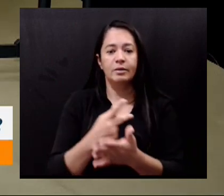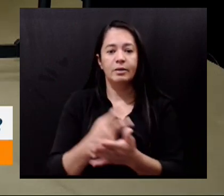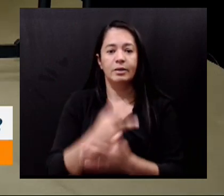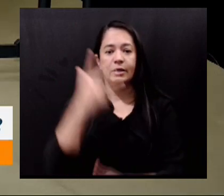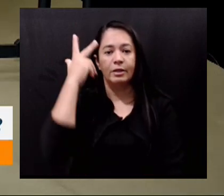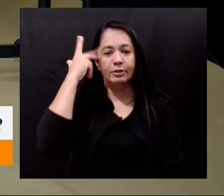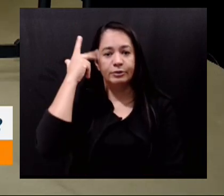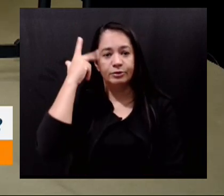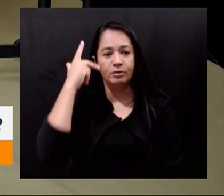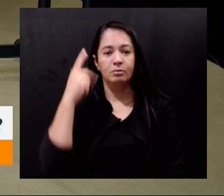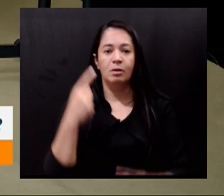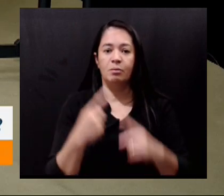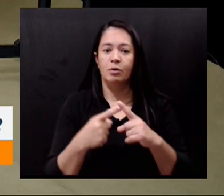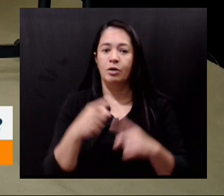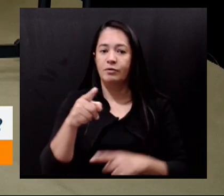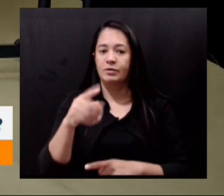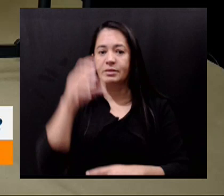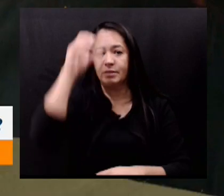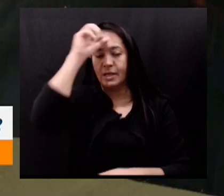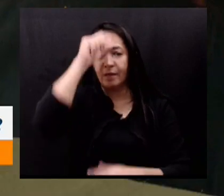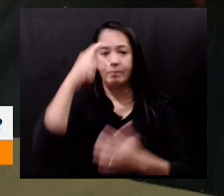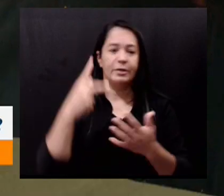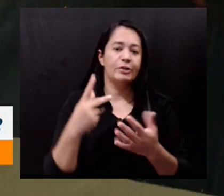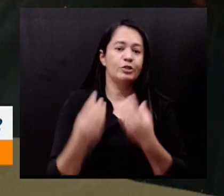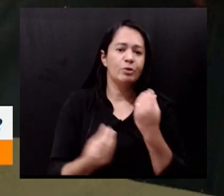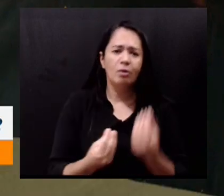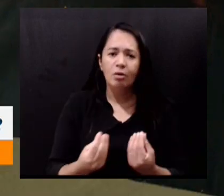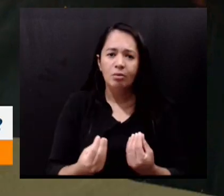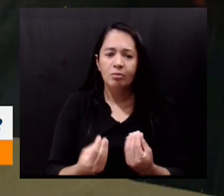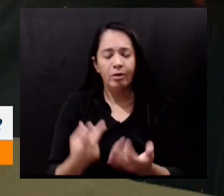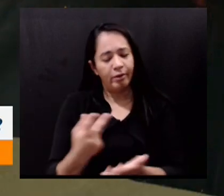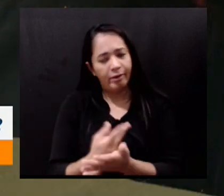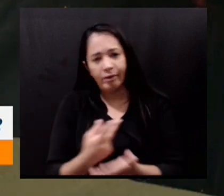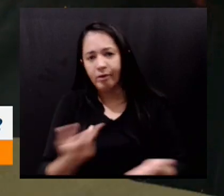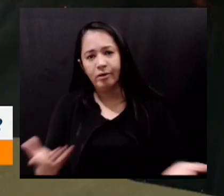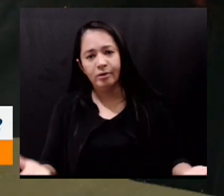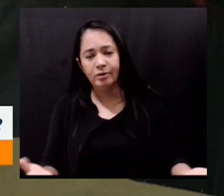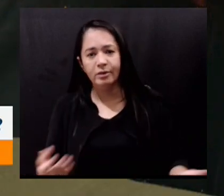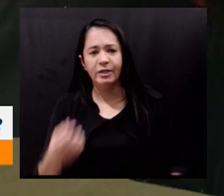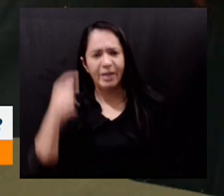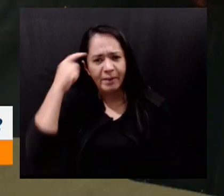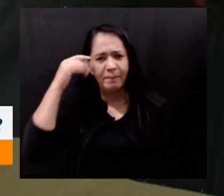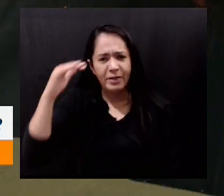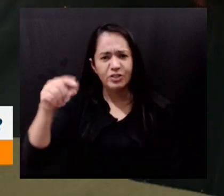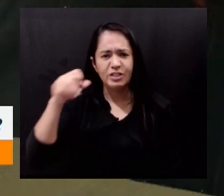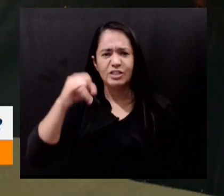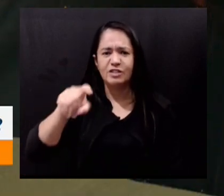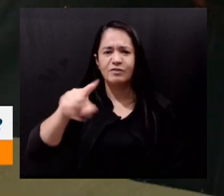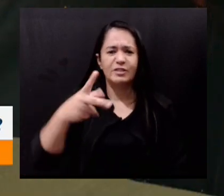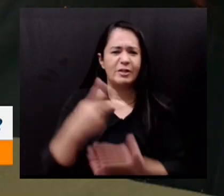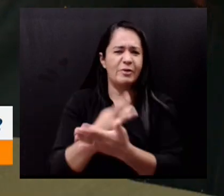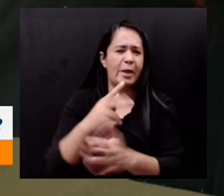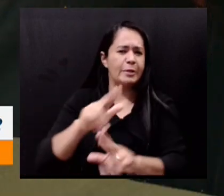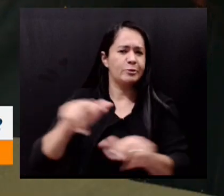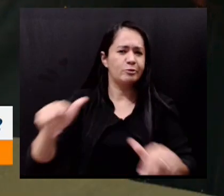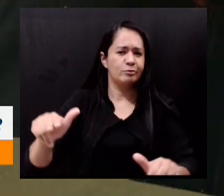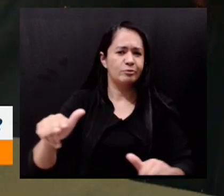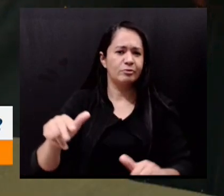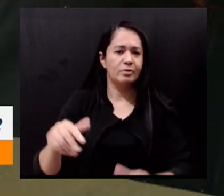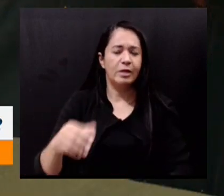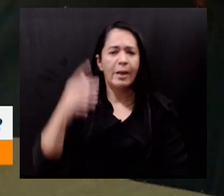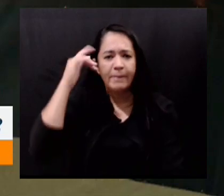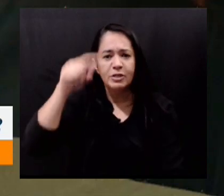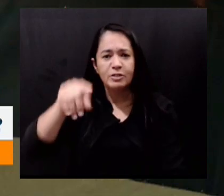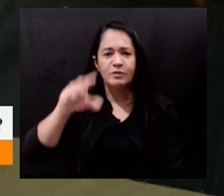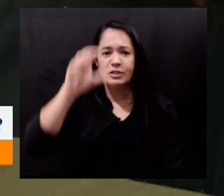você aprende. Imagina se você não errasse nunca, e imagine se Uhum. você soubesse tudo também, você não ia aprender nunca mais, né, É, porque né? eu sei tudo, vou